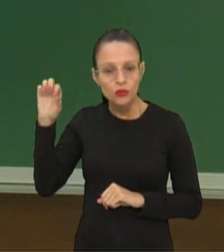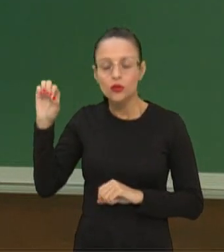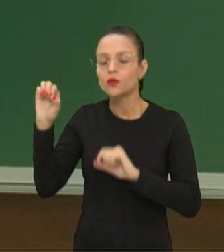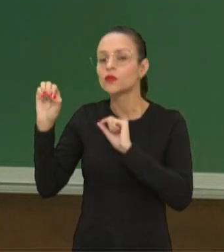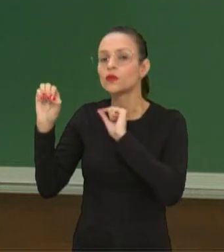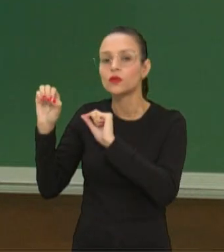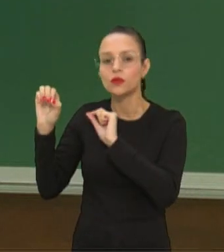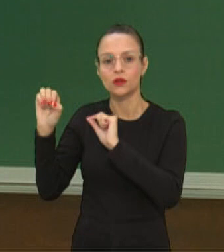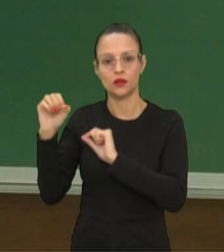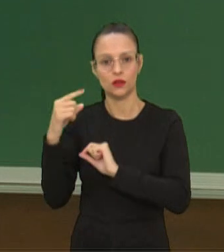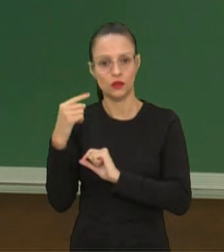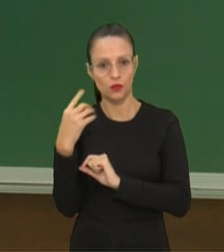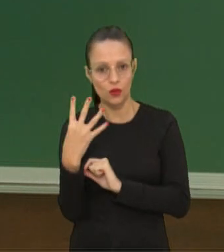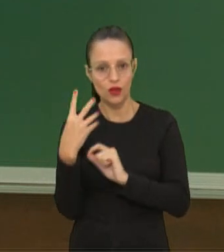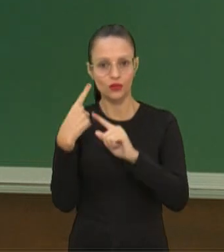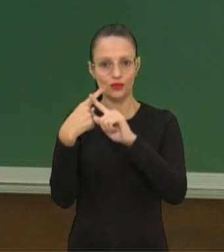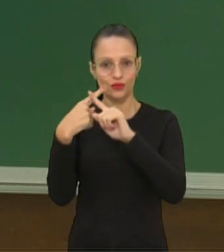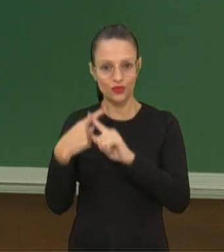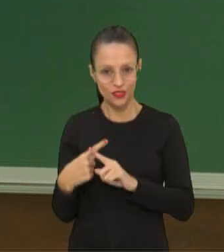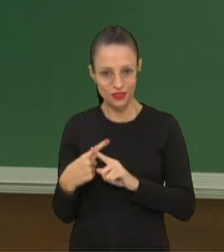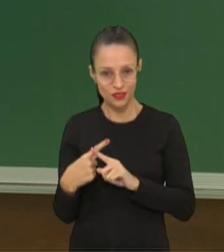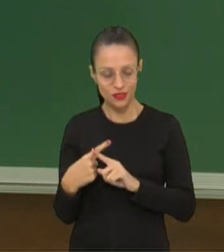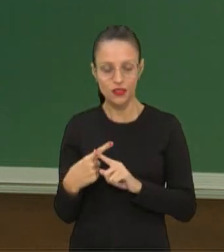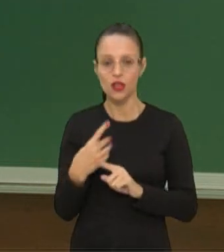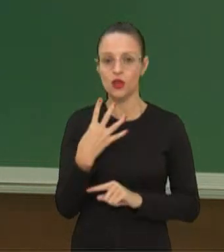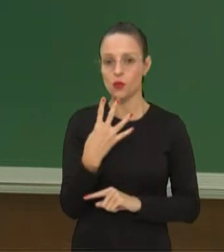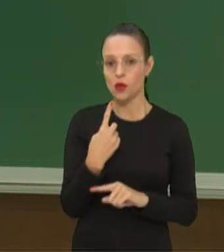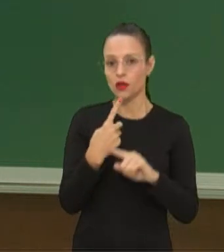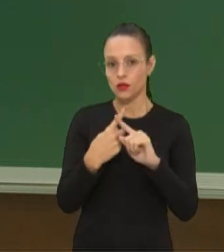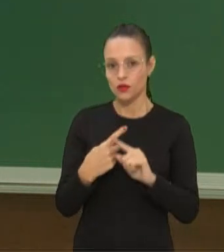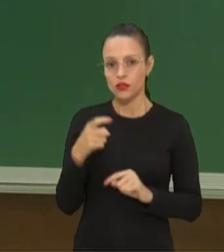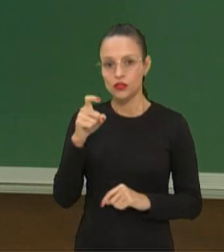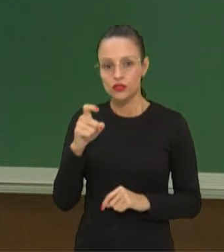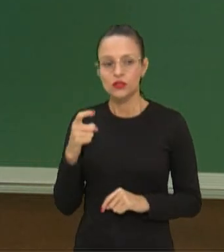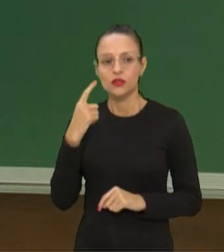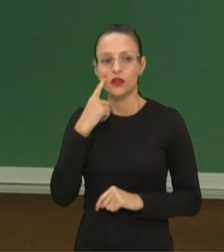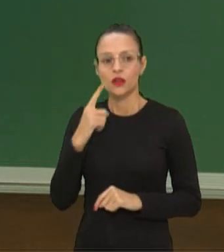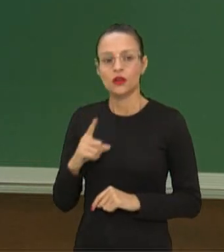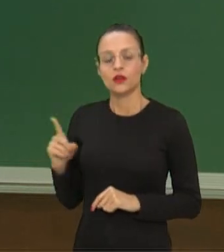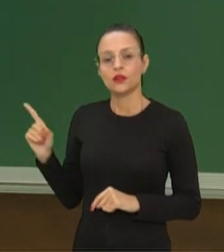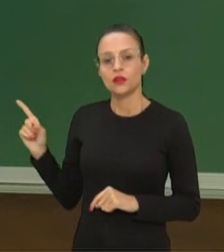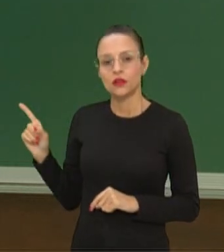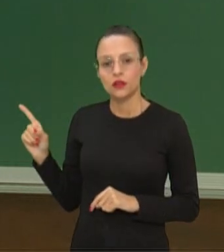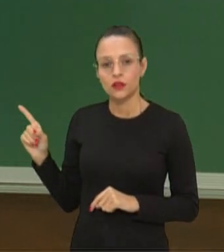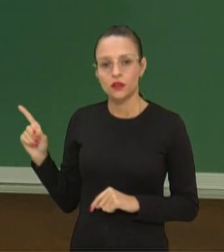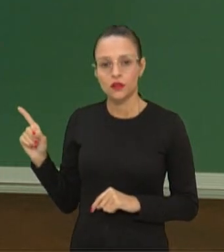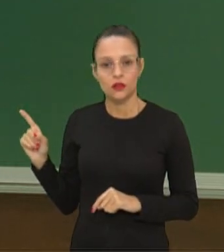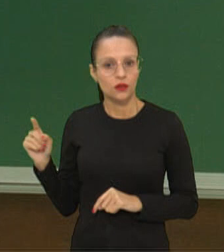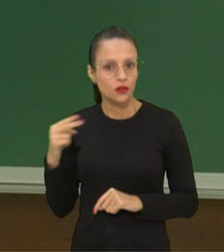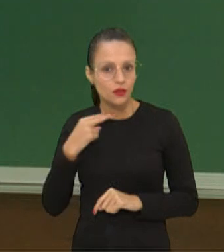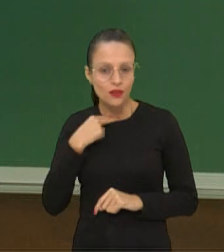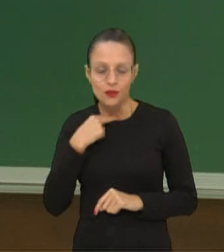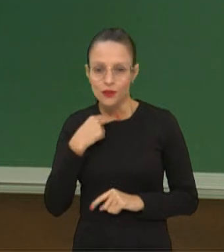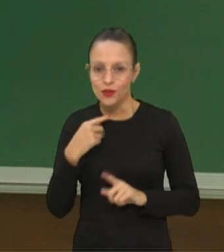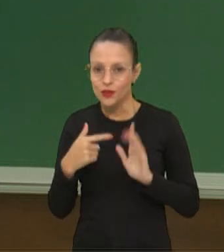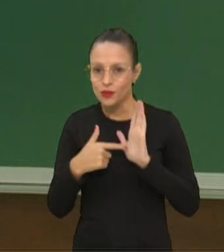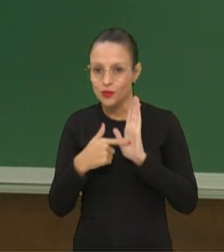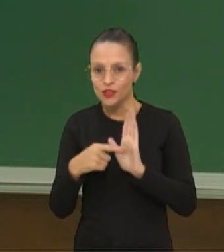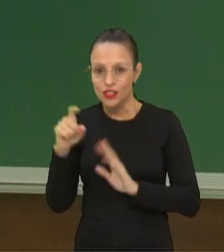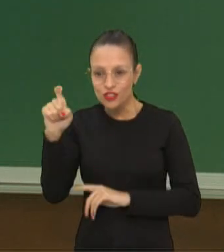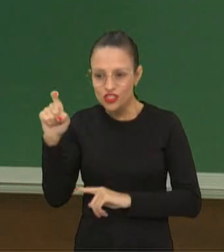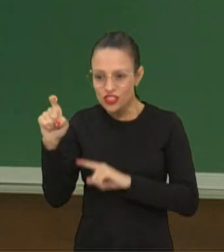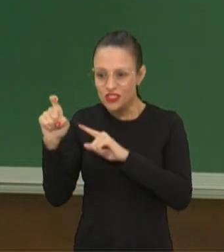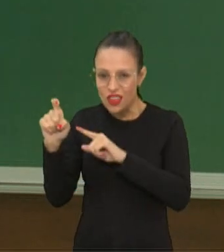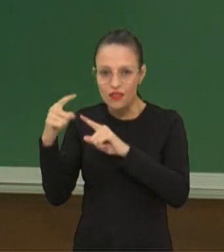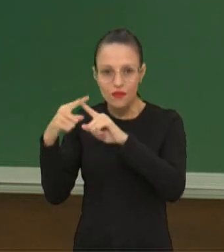Como a gente usa o x para resolver a equação, é aquele momento de recordar por que eu não posso usar um x para indicar vezes. Então, eu indico o vezes